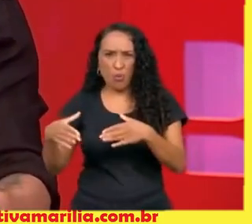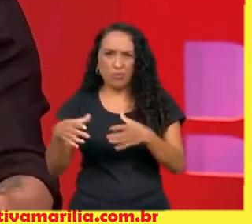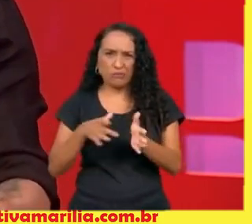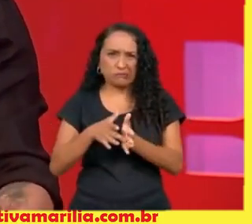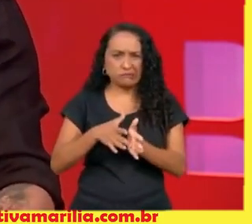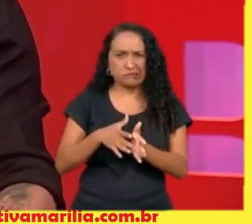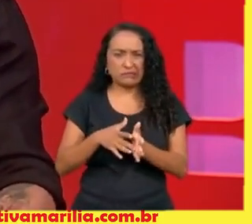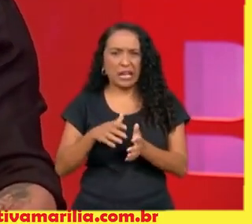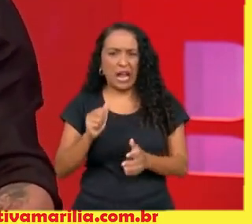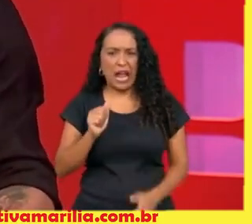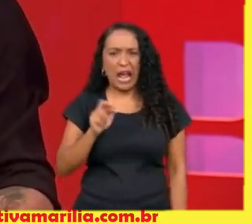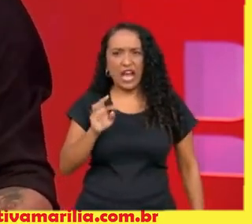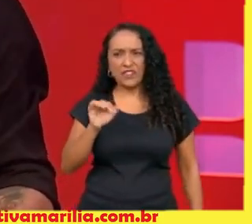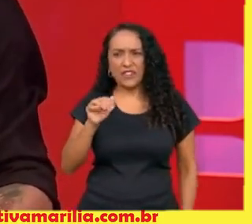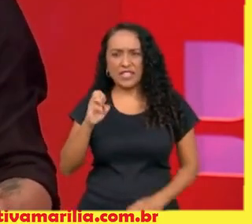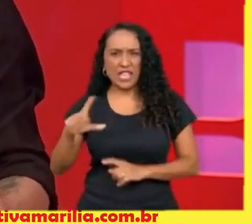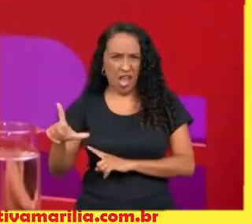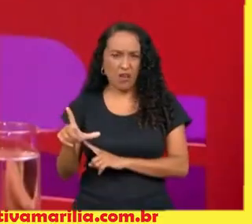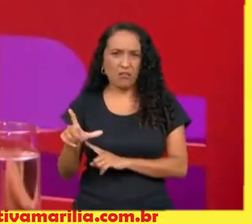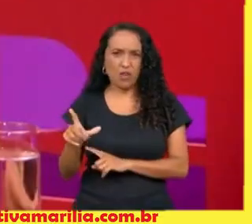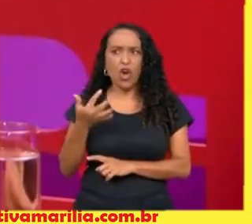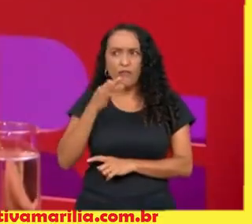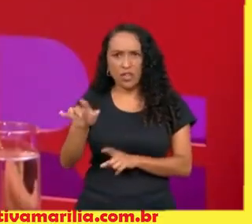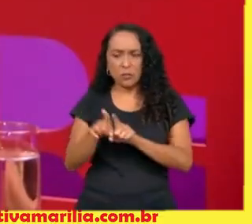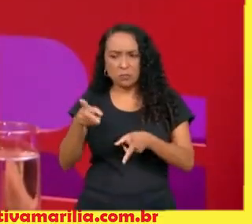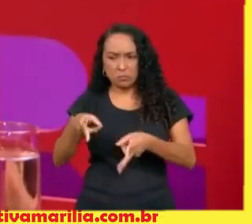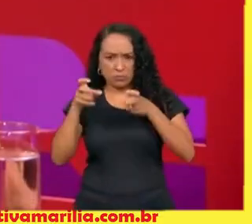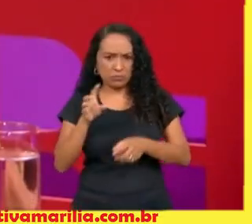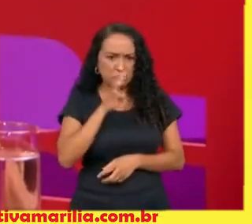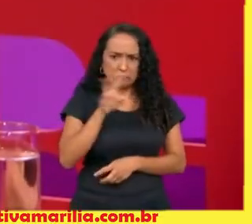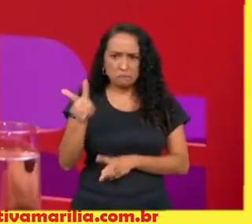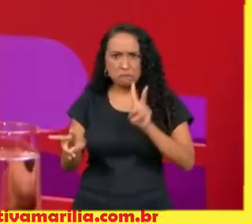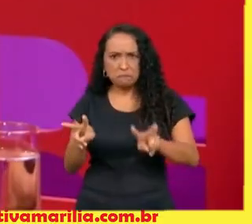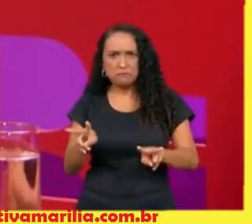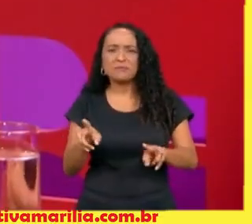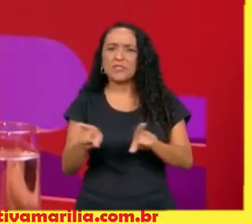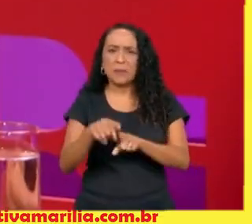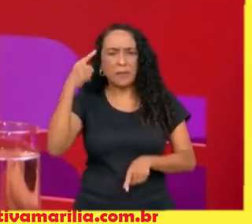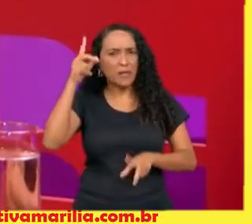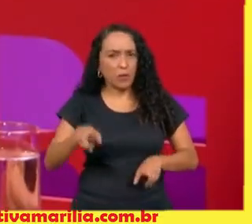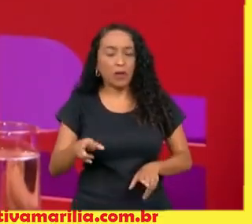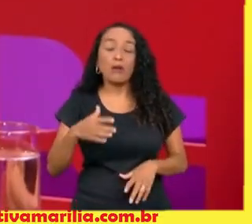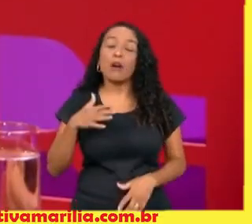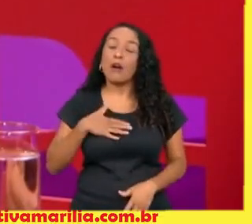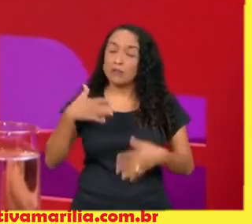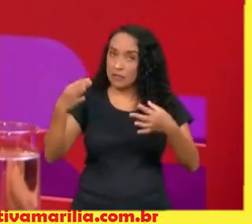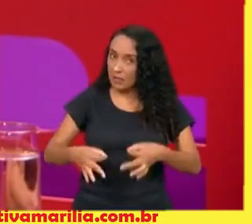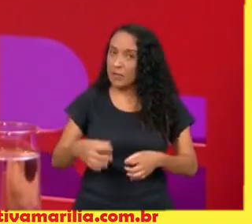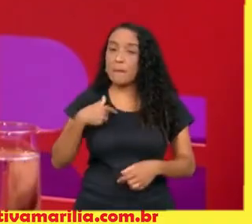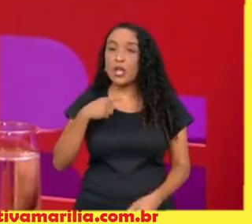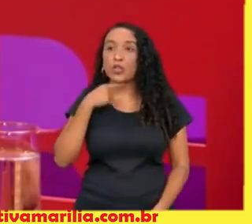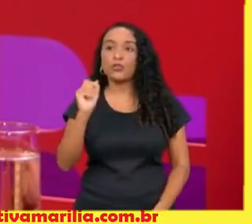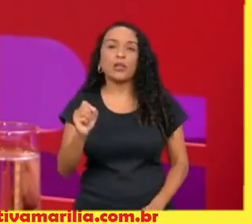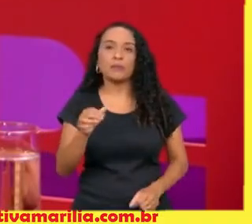também olharia para isso com essa chave de leitura? Que ele iria olhar, tenho certeza. E a minha dúvida é se é artificial, porque,